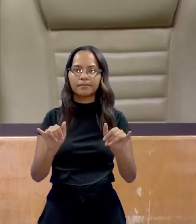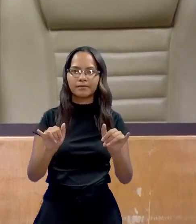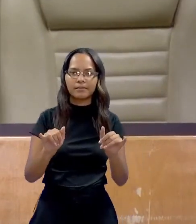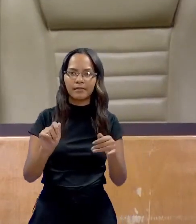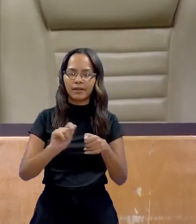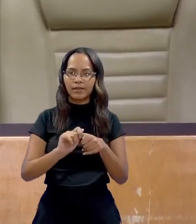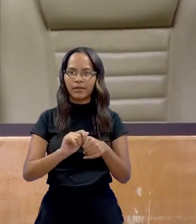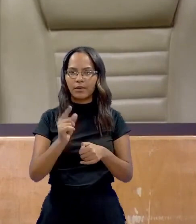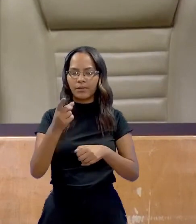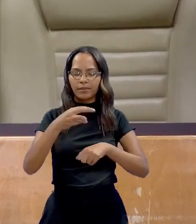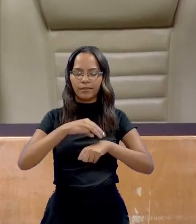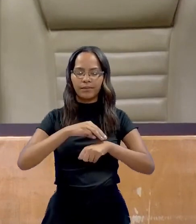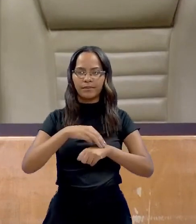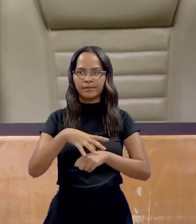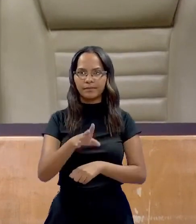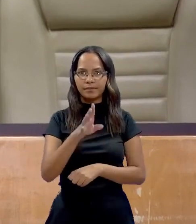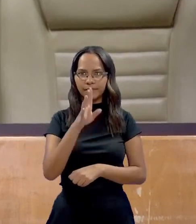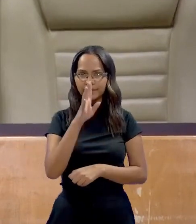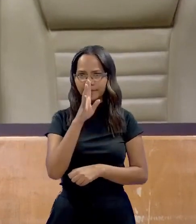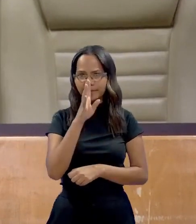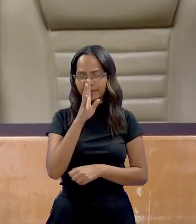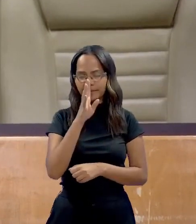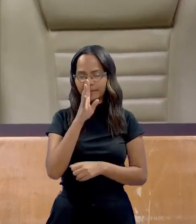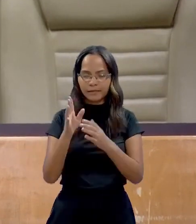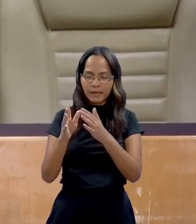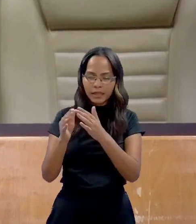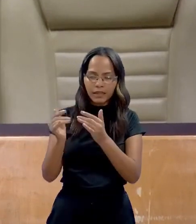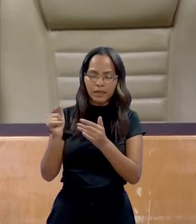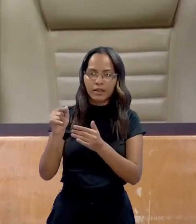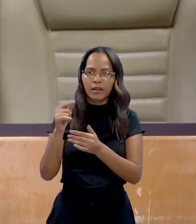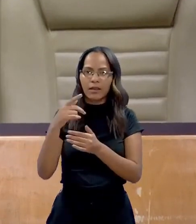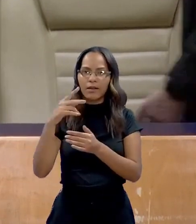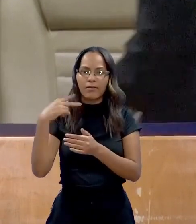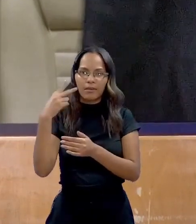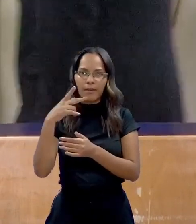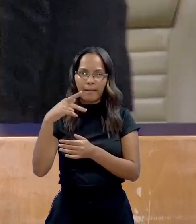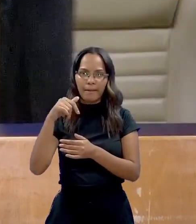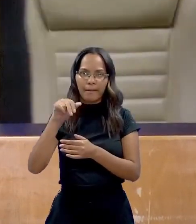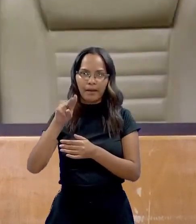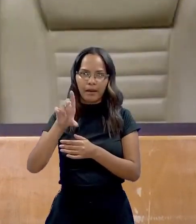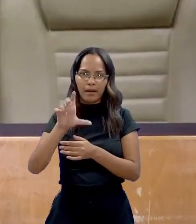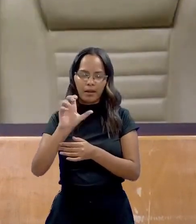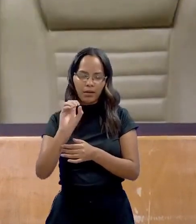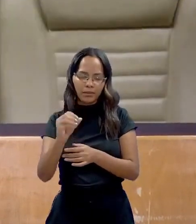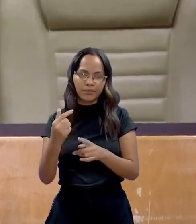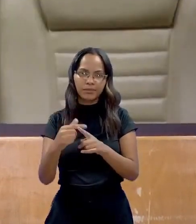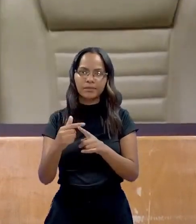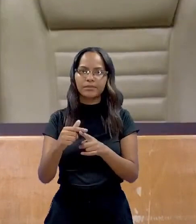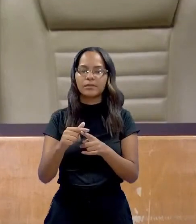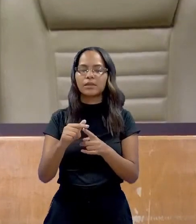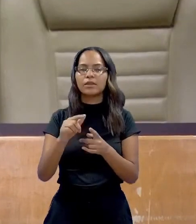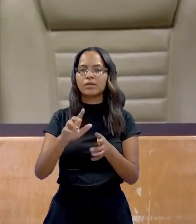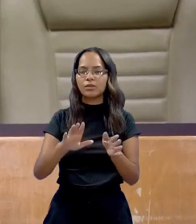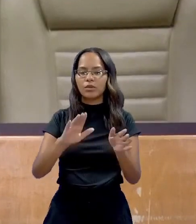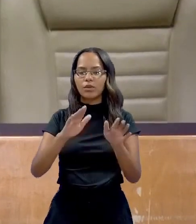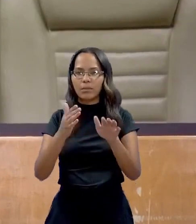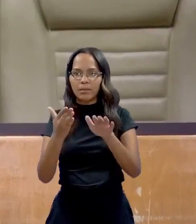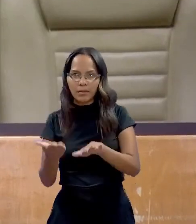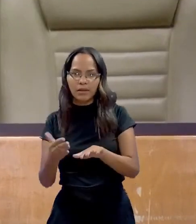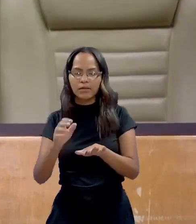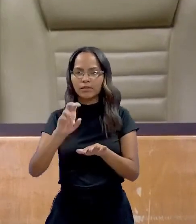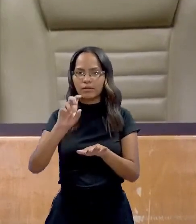de silêncio a pedido do vereador Paulo Magalhães, em razão do falecimento do ex-vereador Walter Souto e do